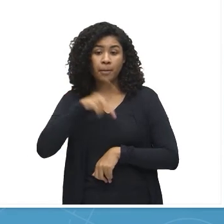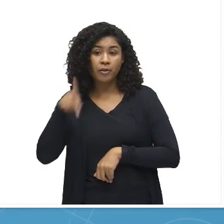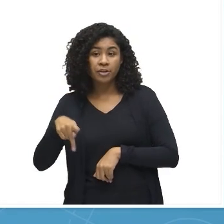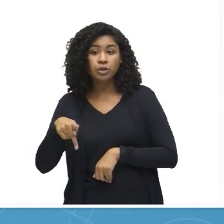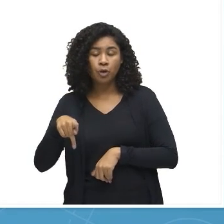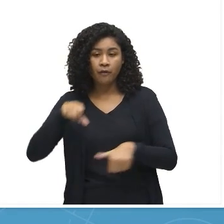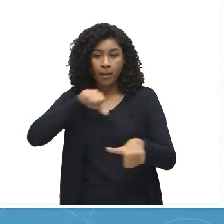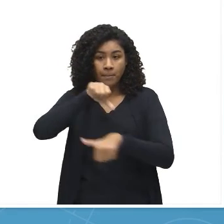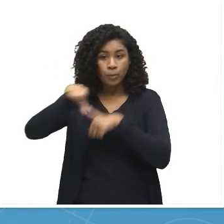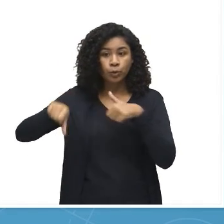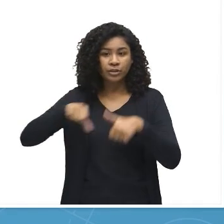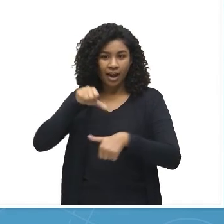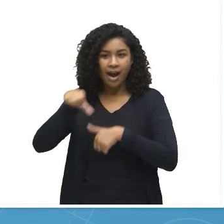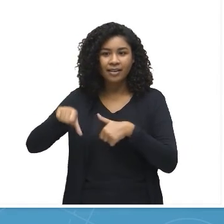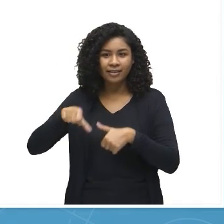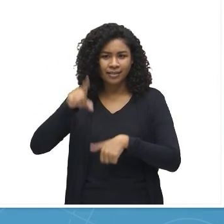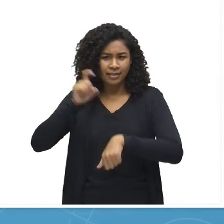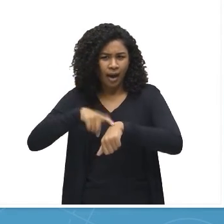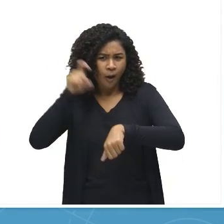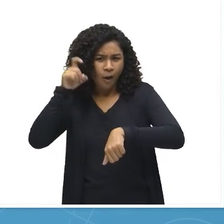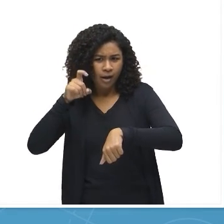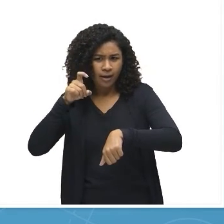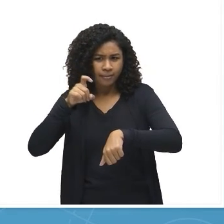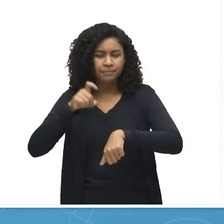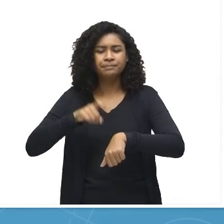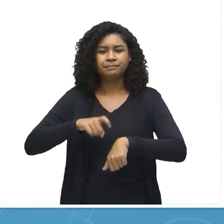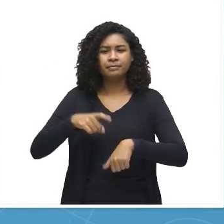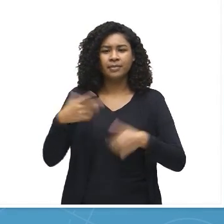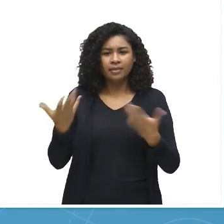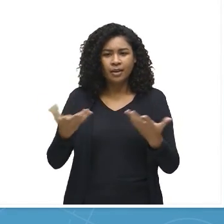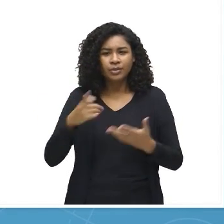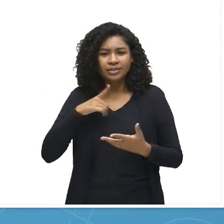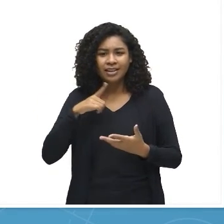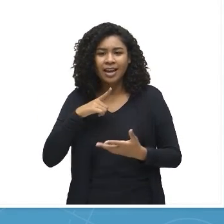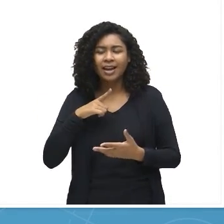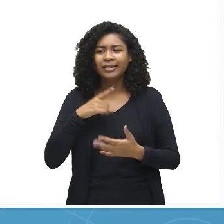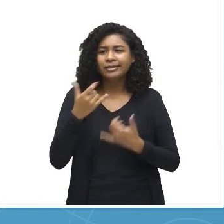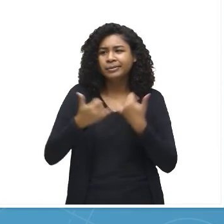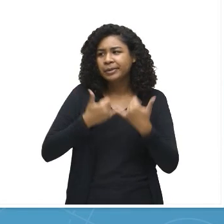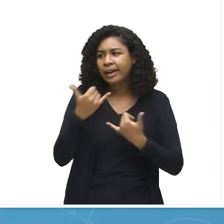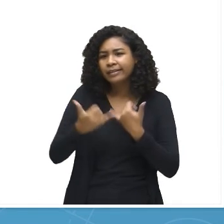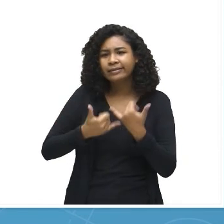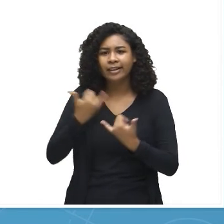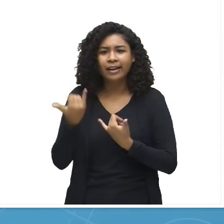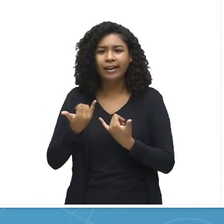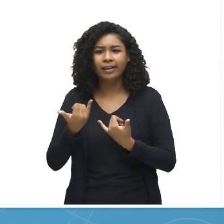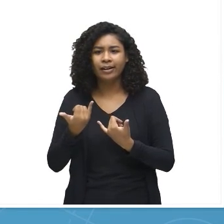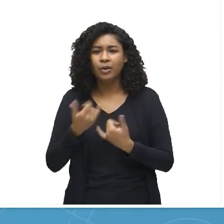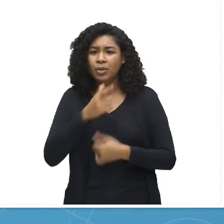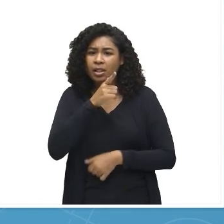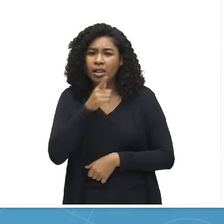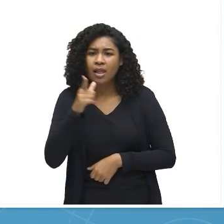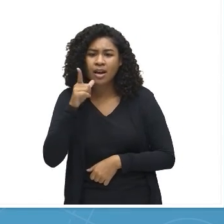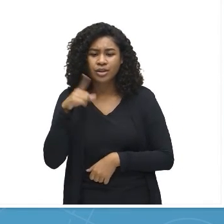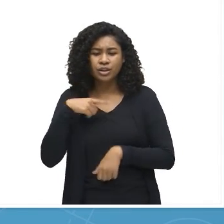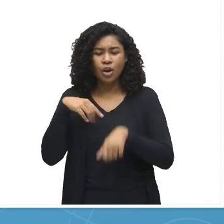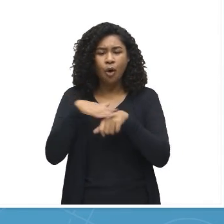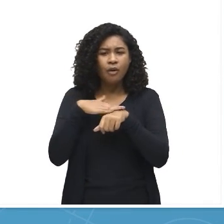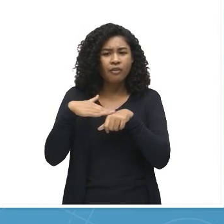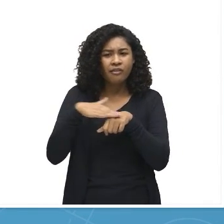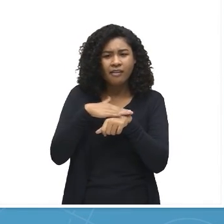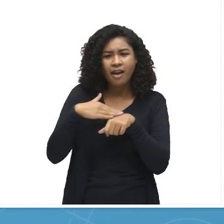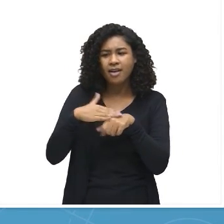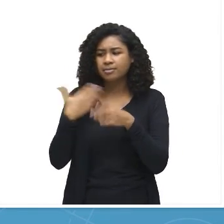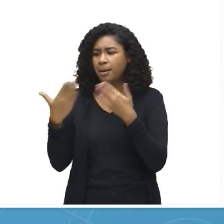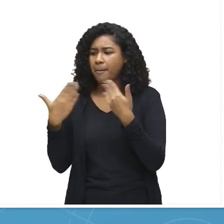de professor, né? O momento do intervalo ali, a hora do lanche, a gente sempre tinha aquela conversa bacana com os colegas